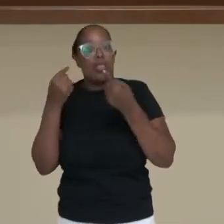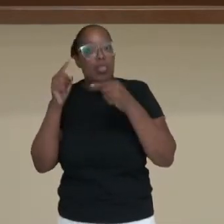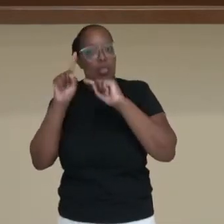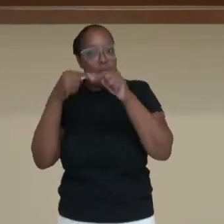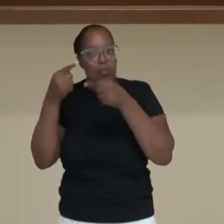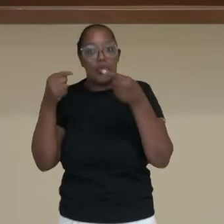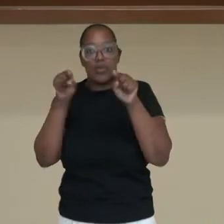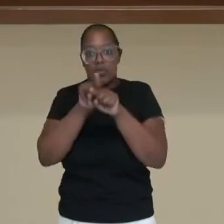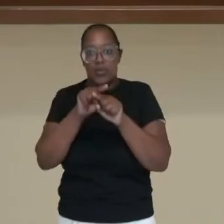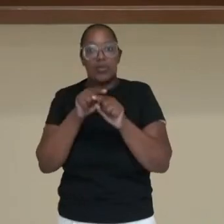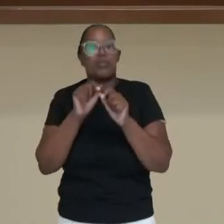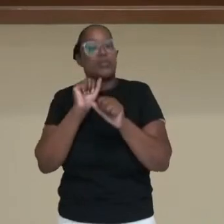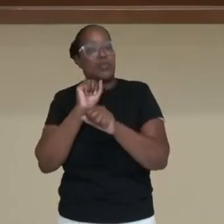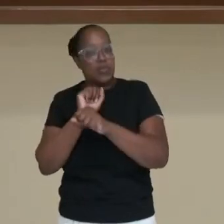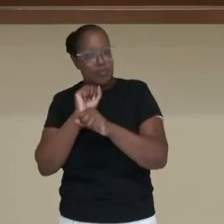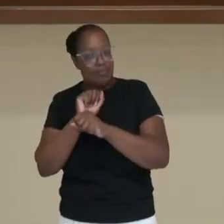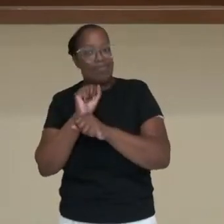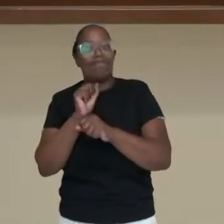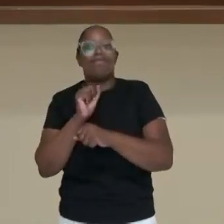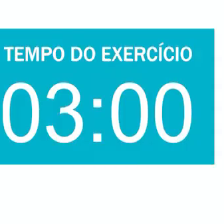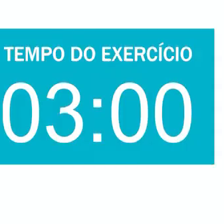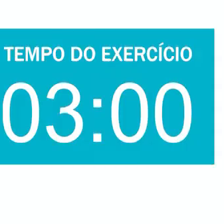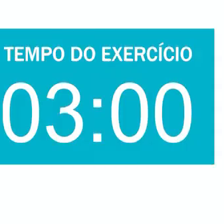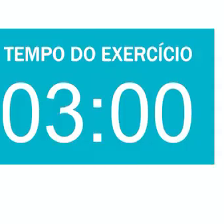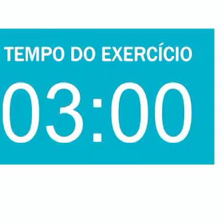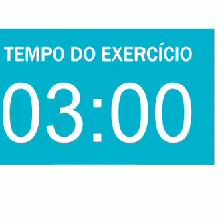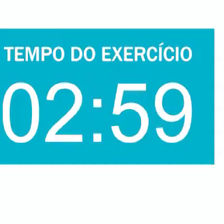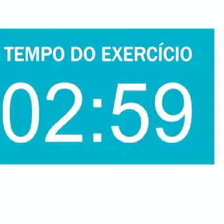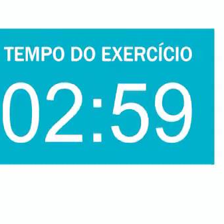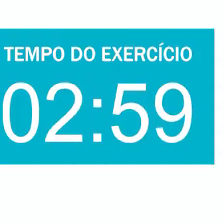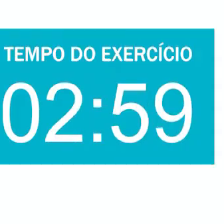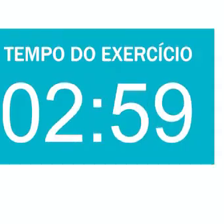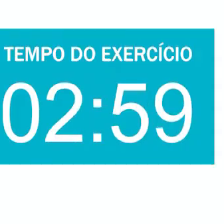pouquinho mais, certo? Agora é com você.